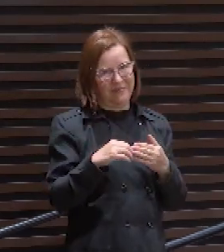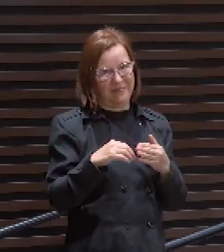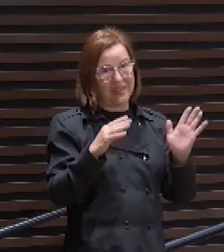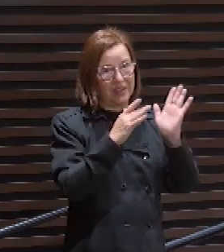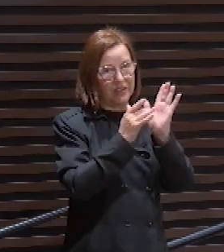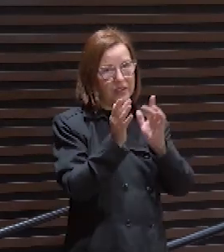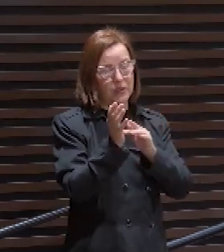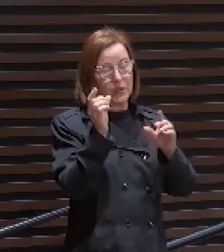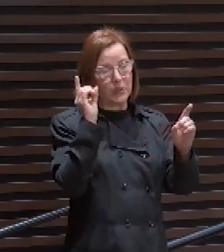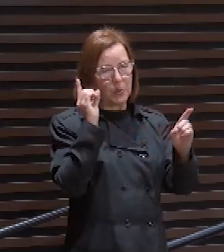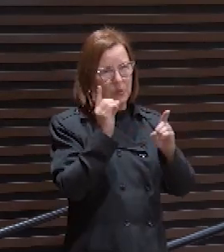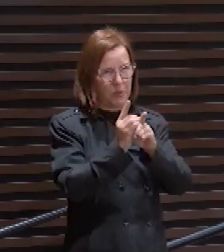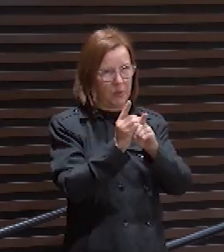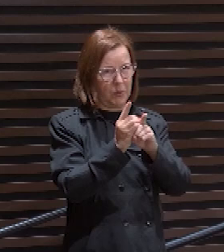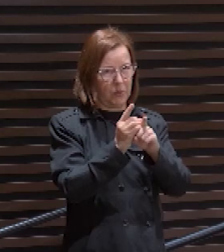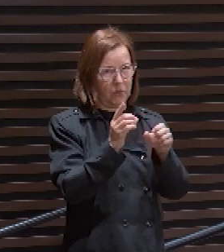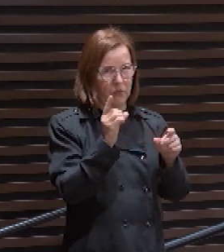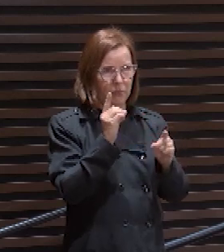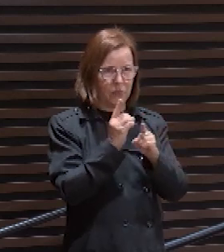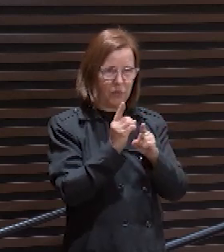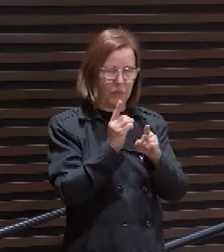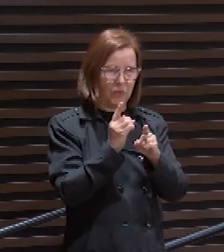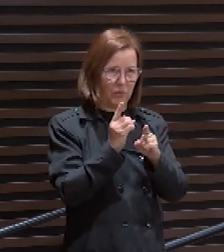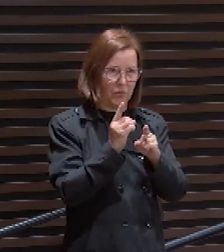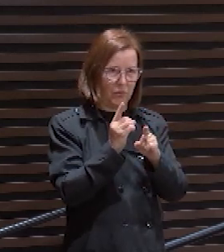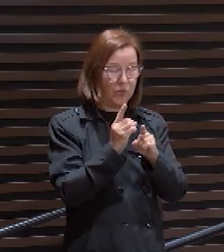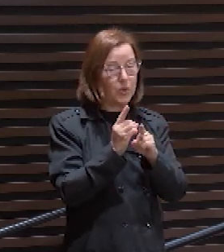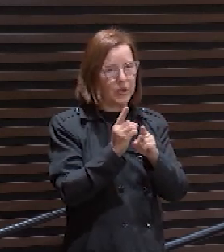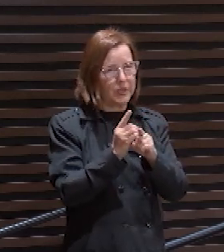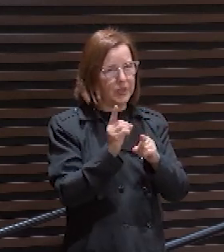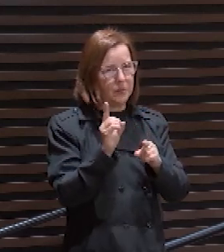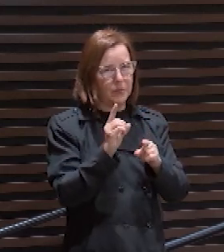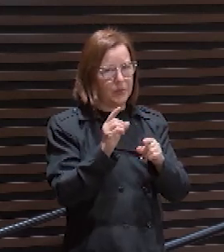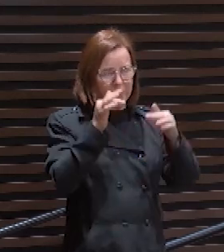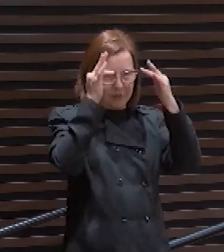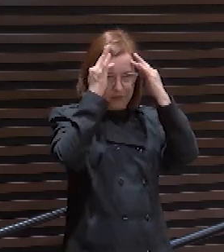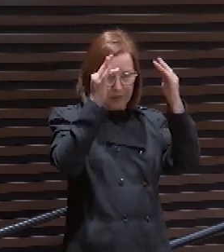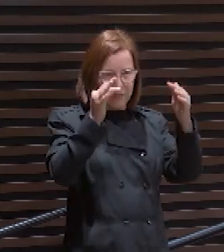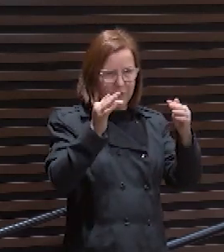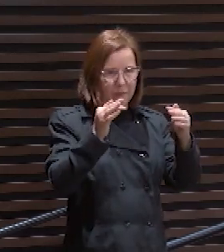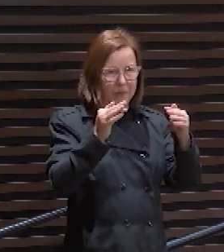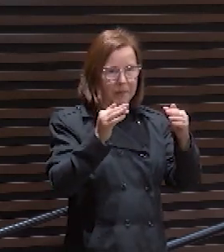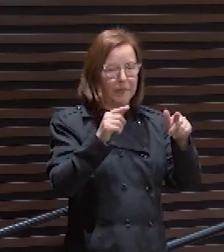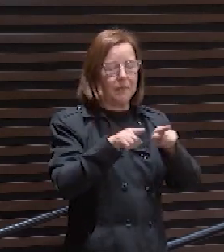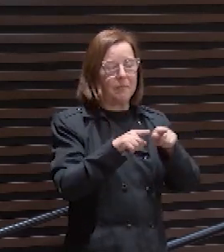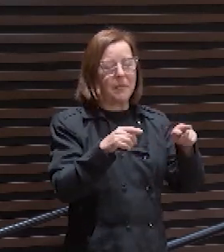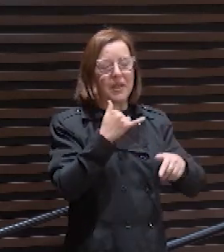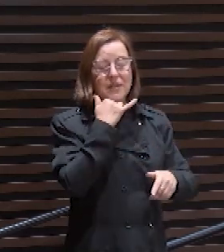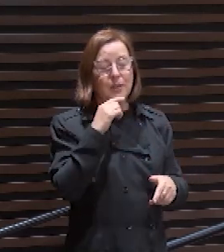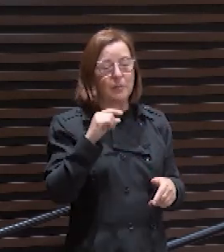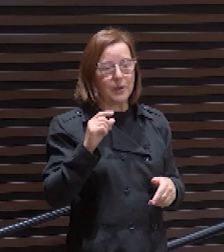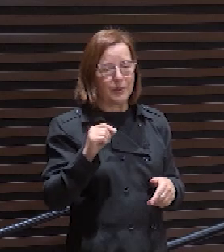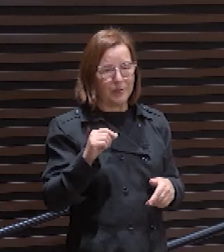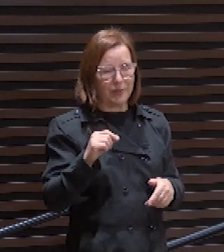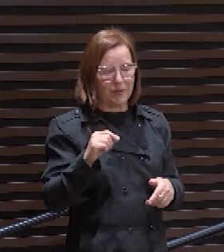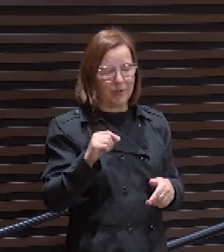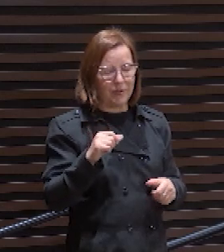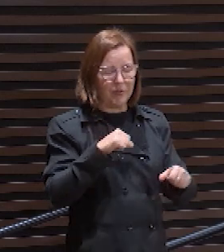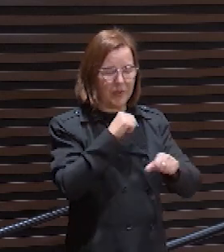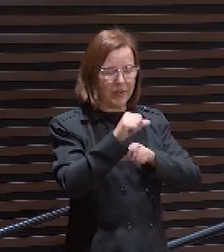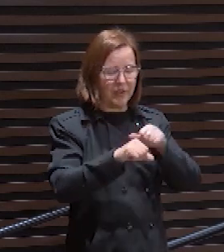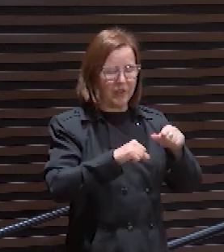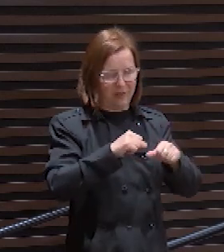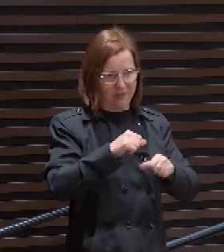infiel, e não apenas o perdoou, mas ele também o restaurou, e restaurou ao serviço,